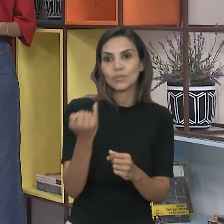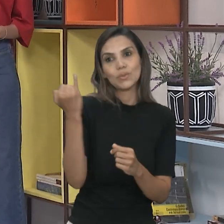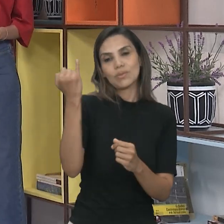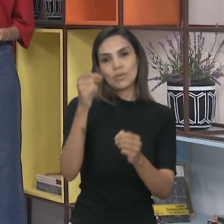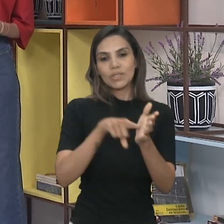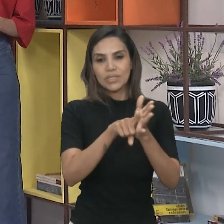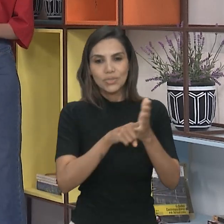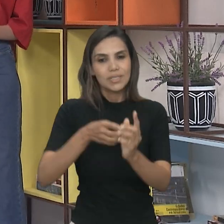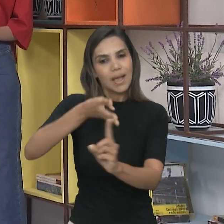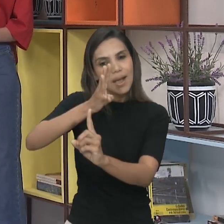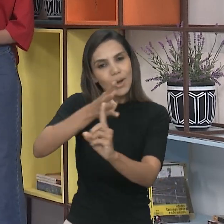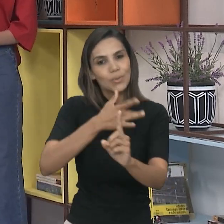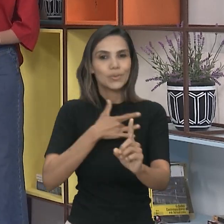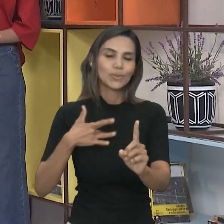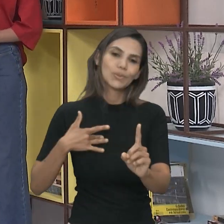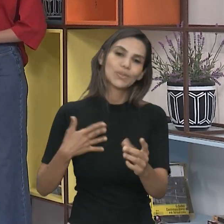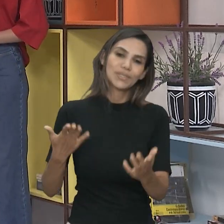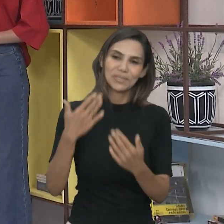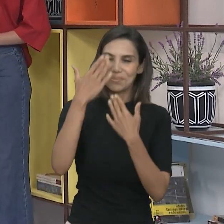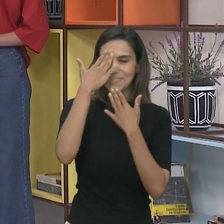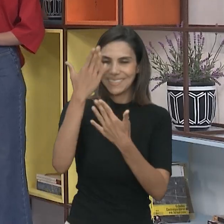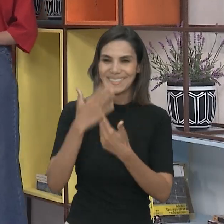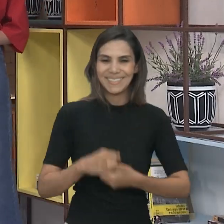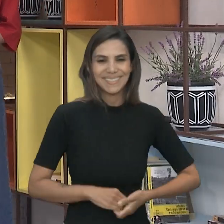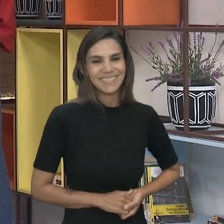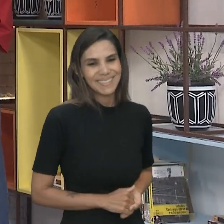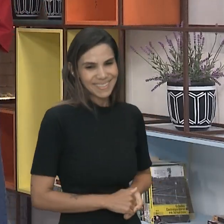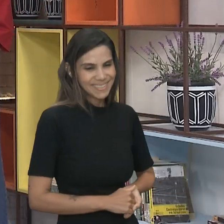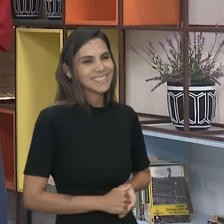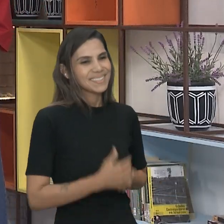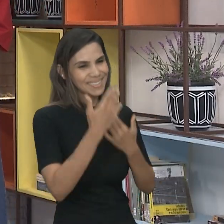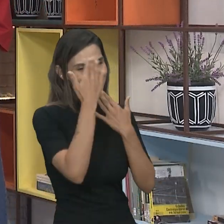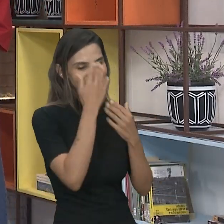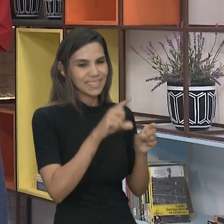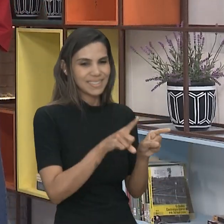para a saúde da própria pessoa. Muito obrigada, Ana. De nada. Prazer estar com vocês.